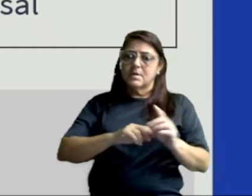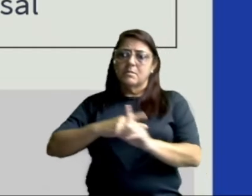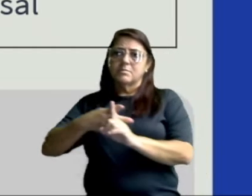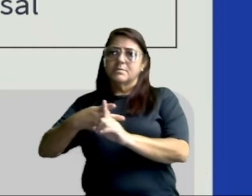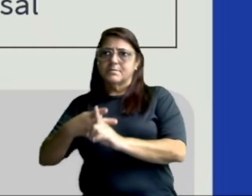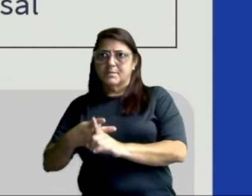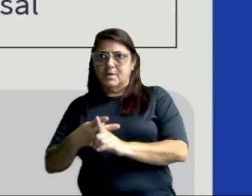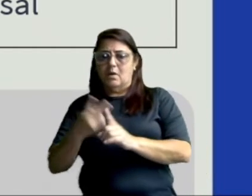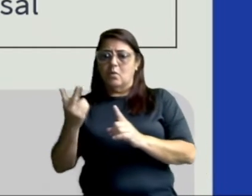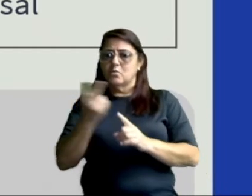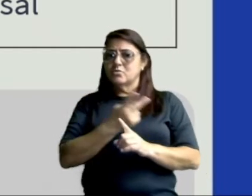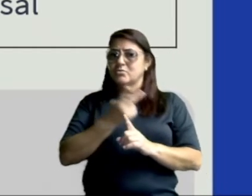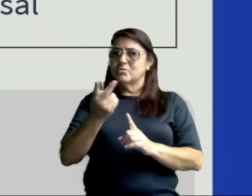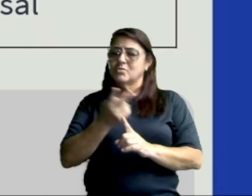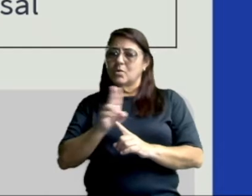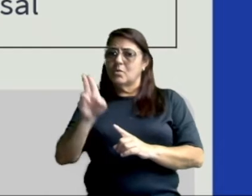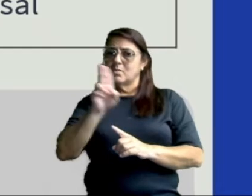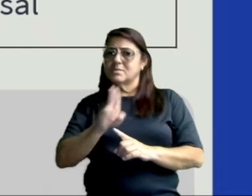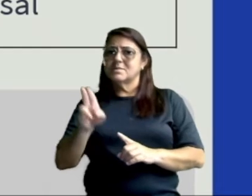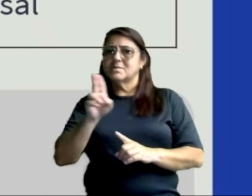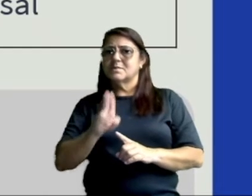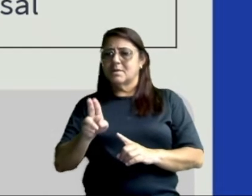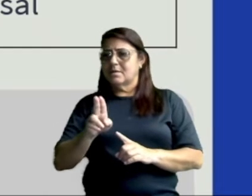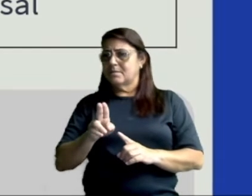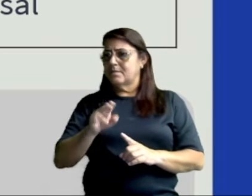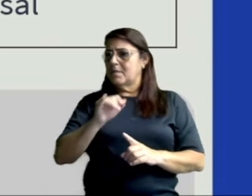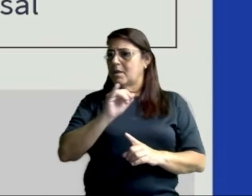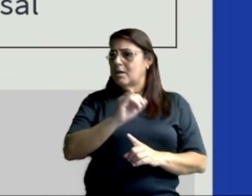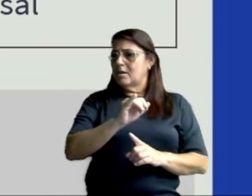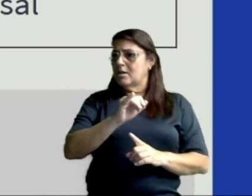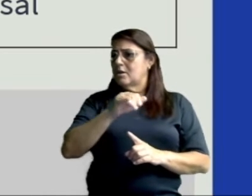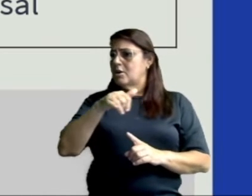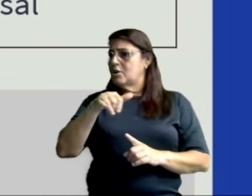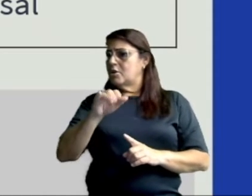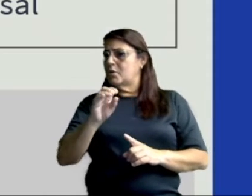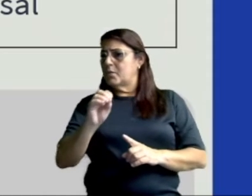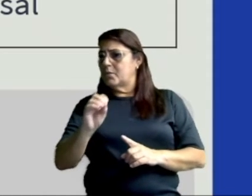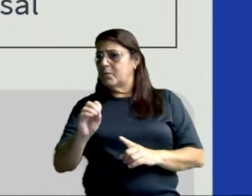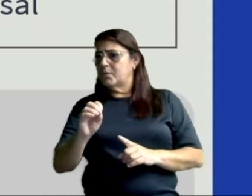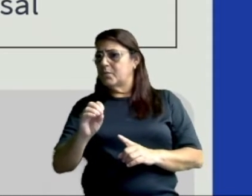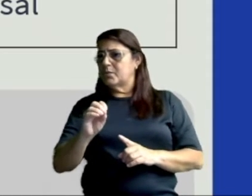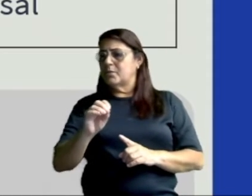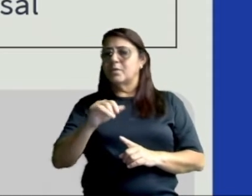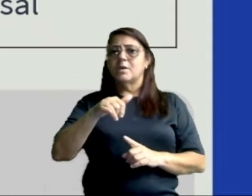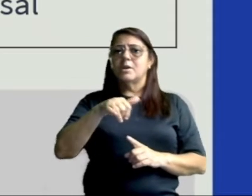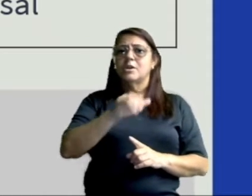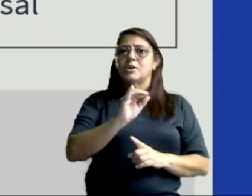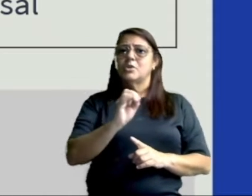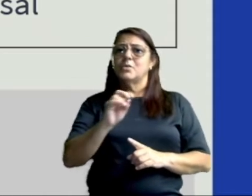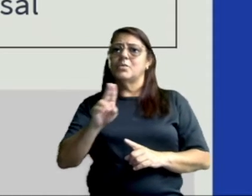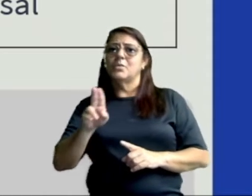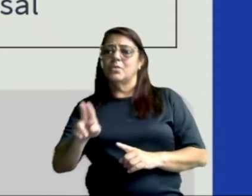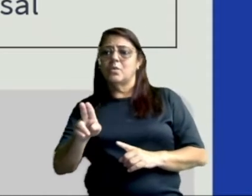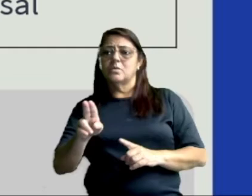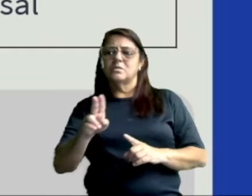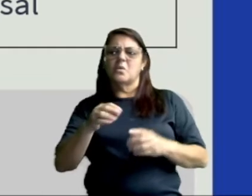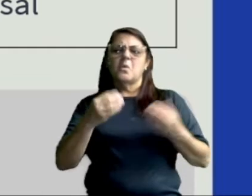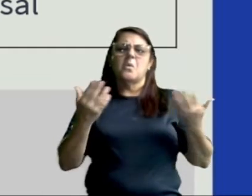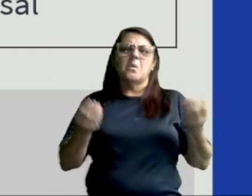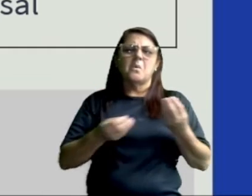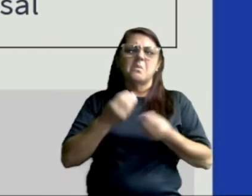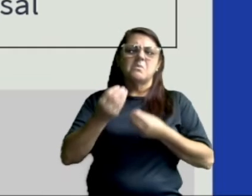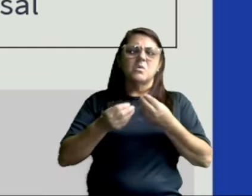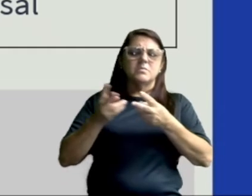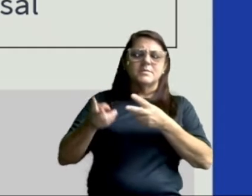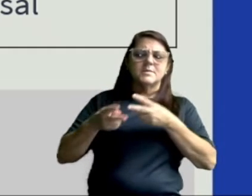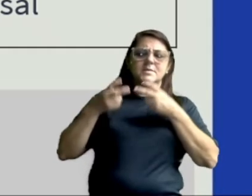plural. E aí, como é que você vai saber se esse you está falando no singular ou é para o plural? Gente, a gente